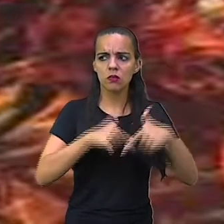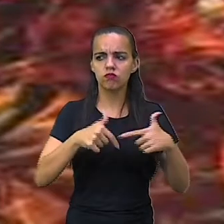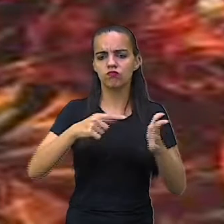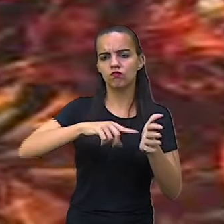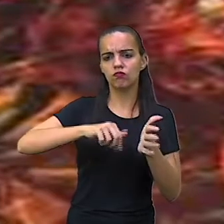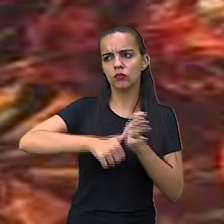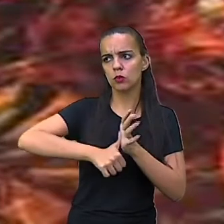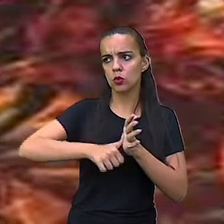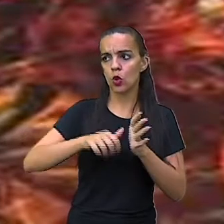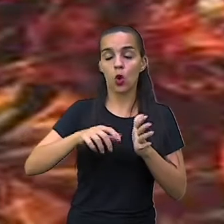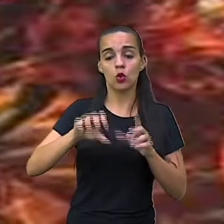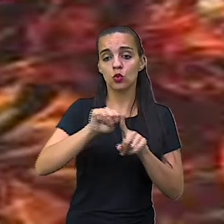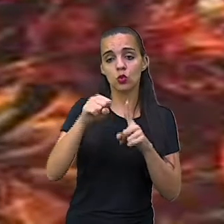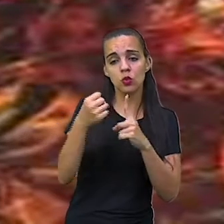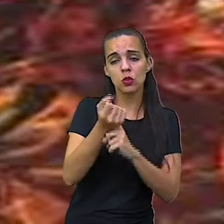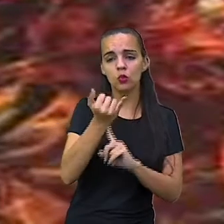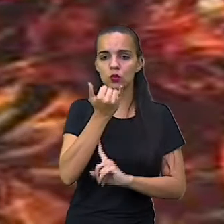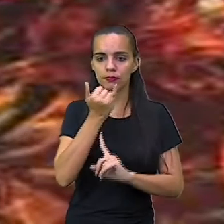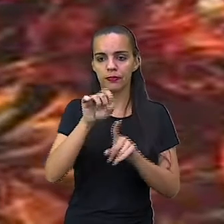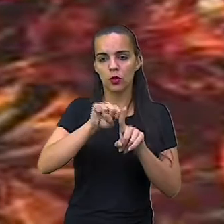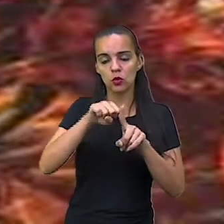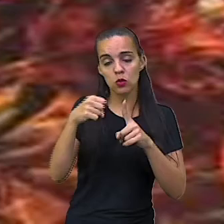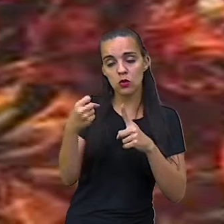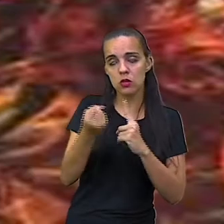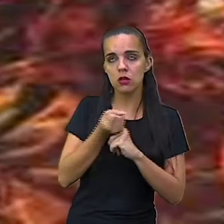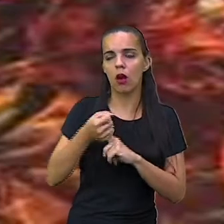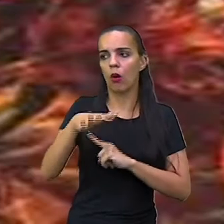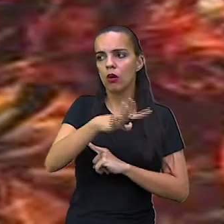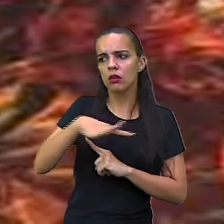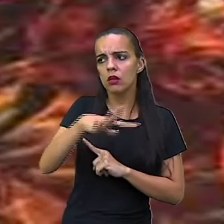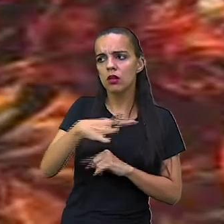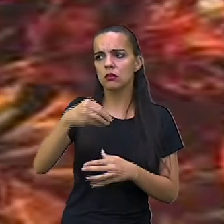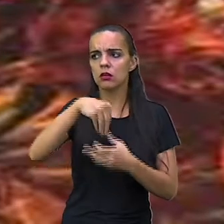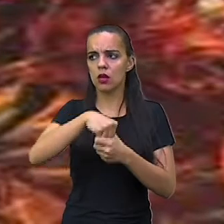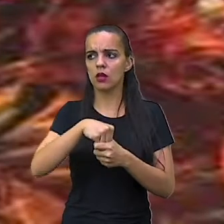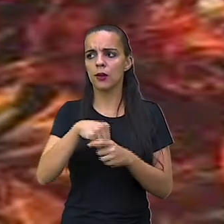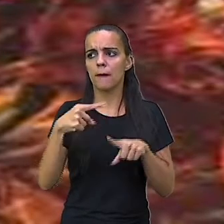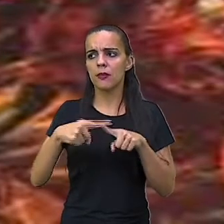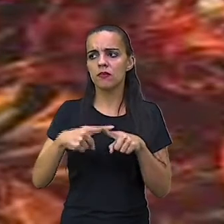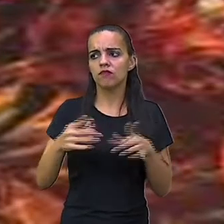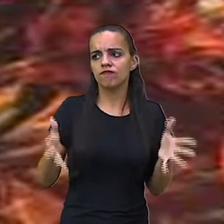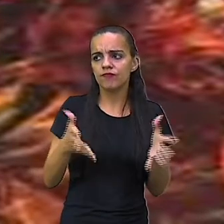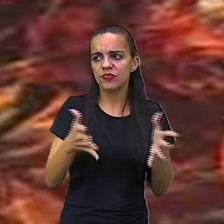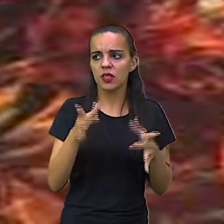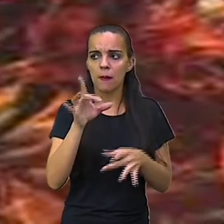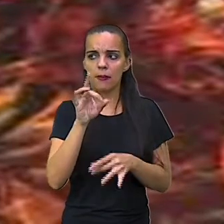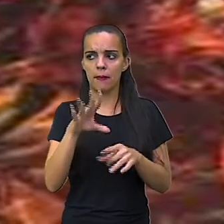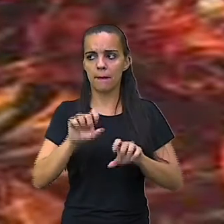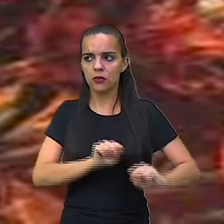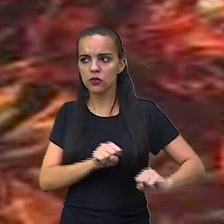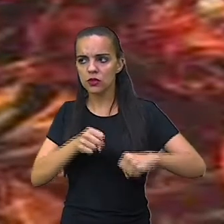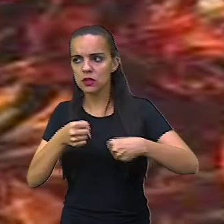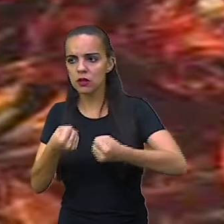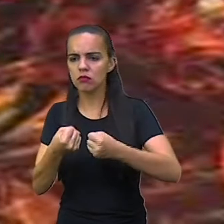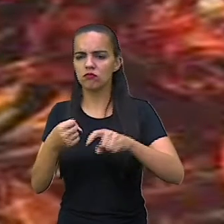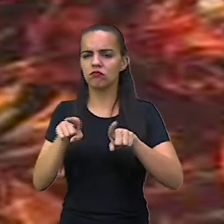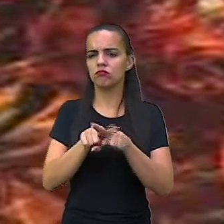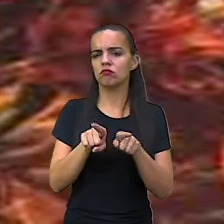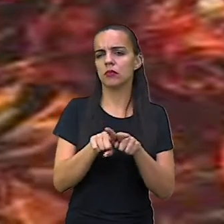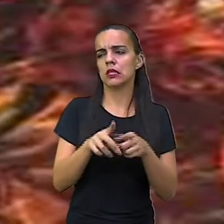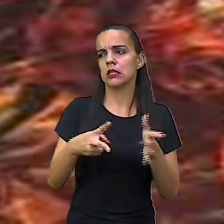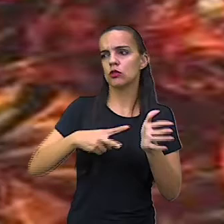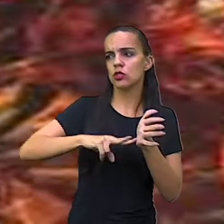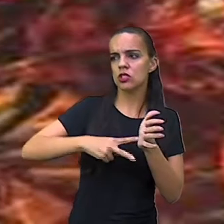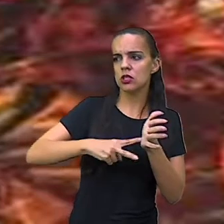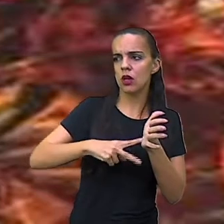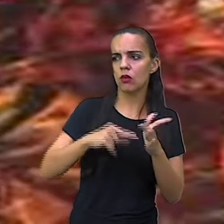esta se faz presente através de um projeto construtivo baseado na defesa da autogestão,